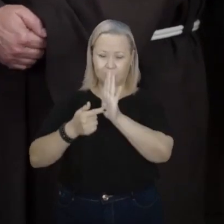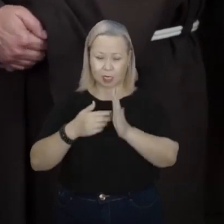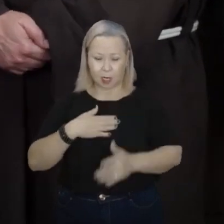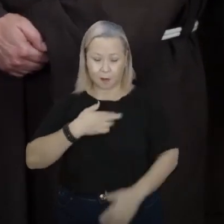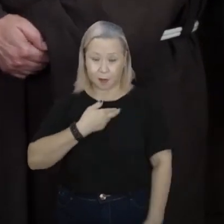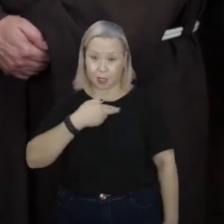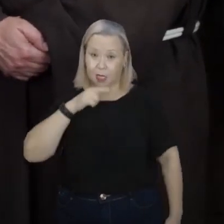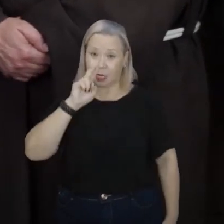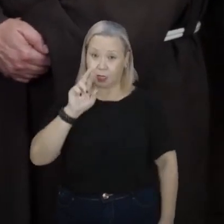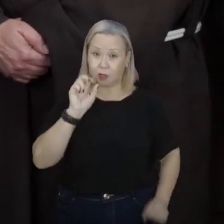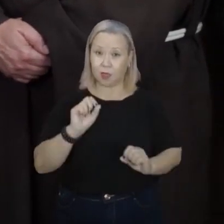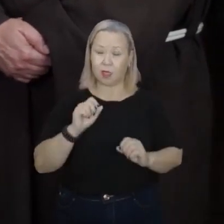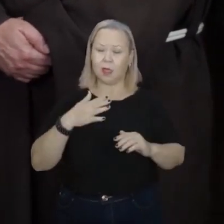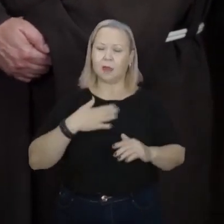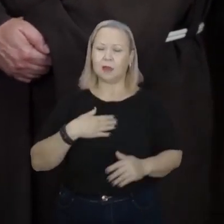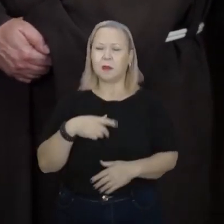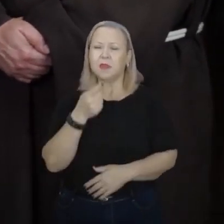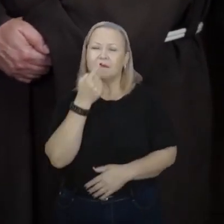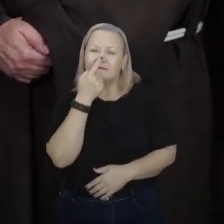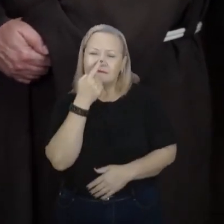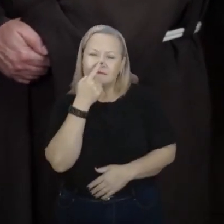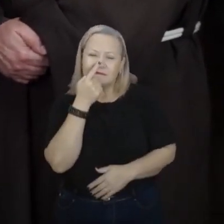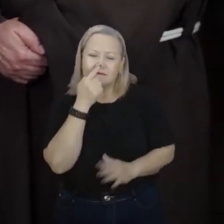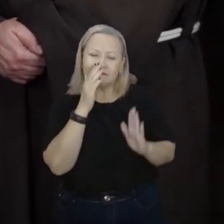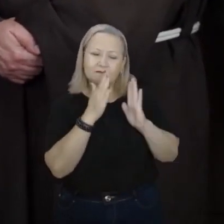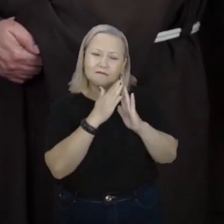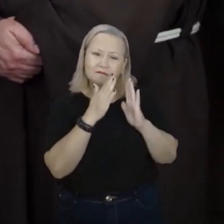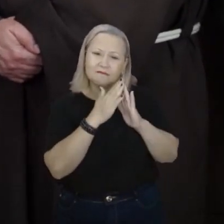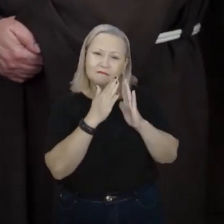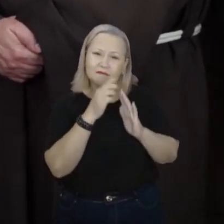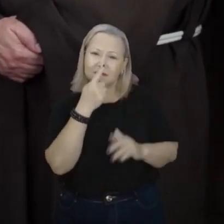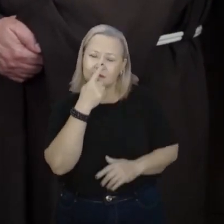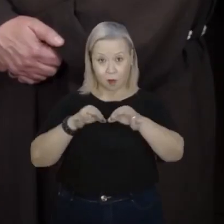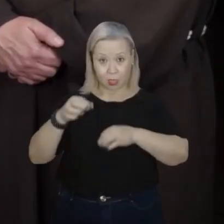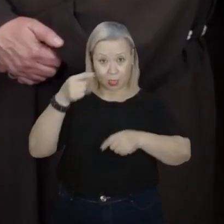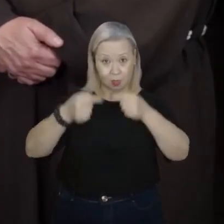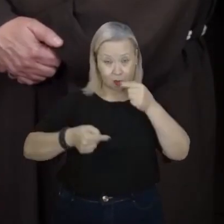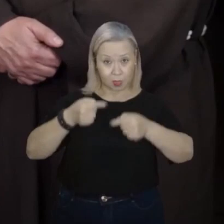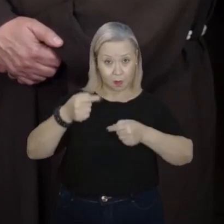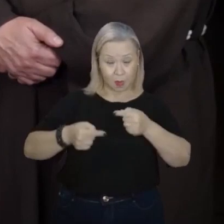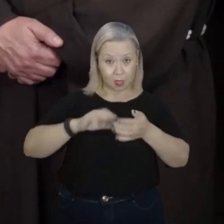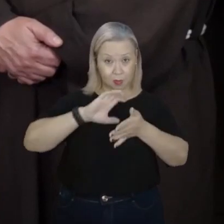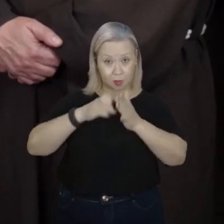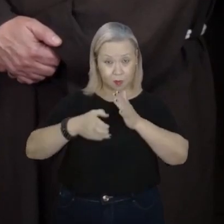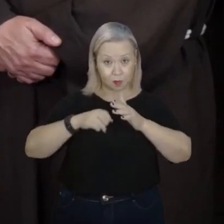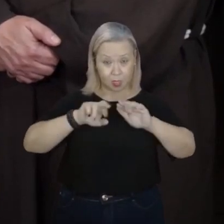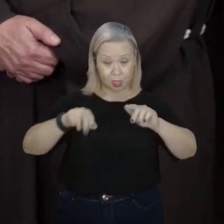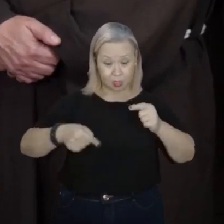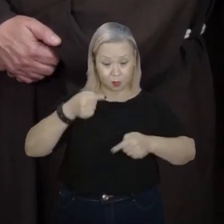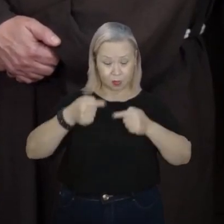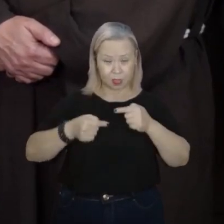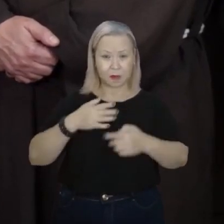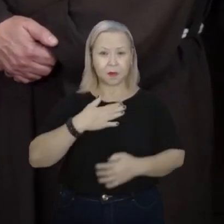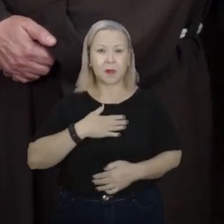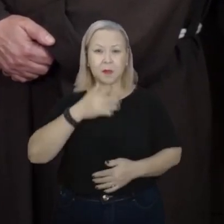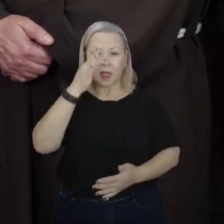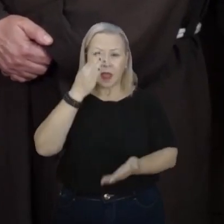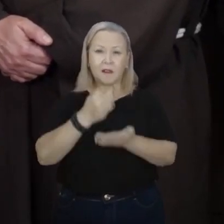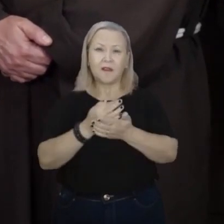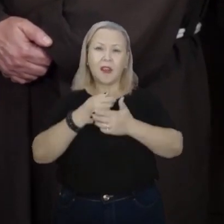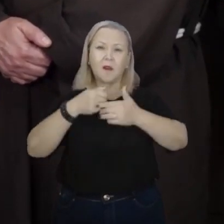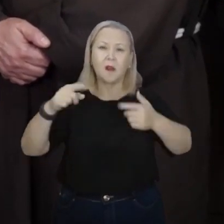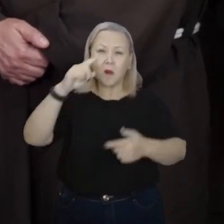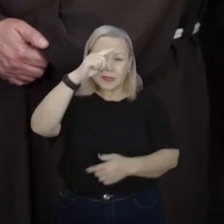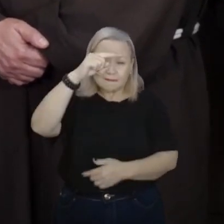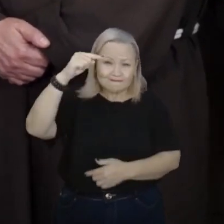minha intimidade. Eu não gosto de ficar fazendo carnaval, porque para mim a fé é uma coisa muito sagrada.